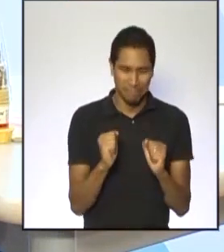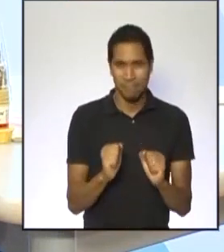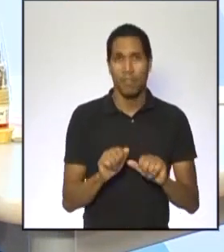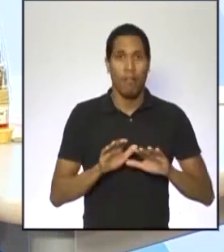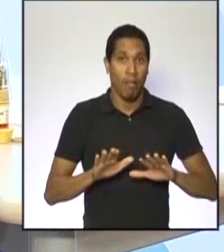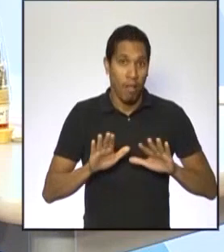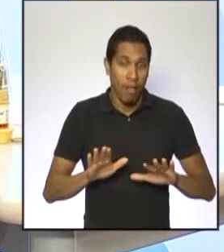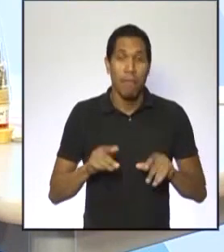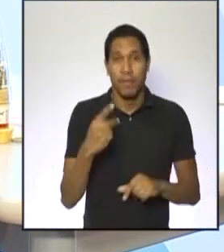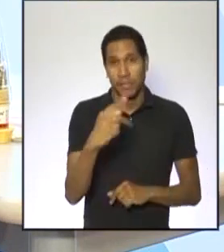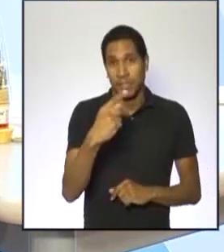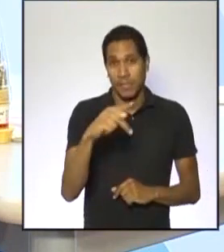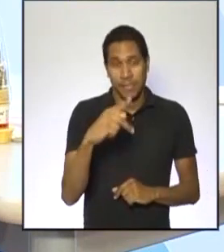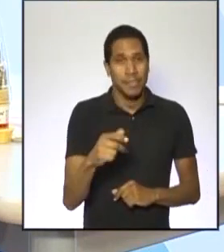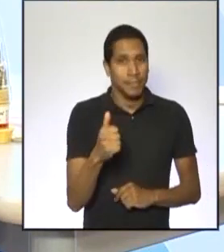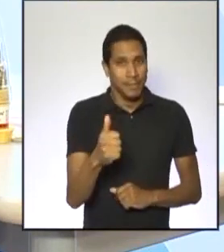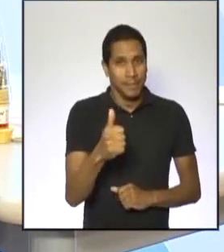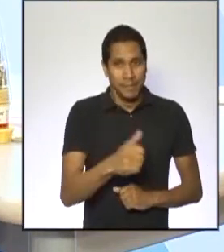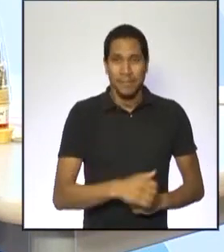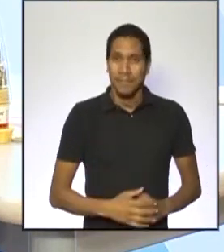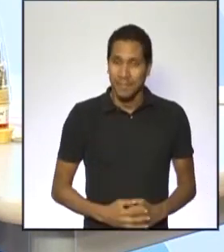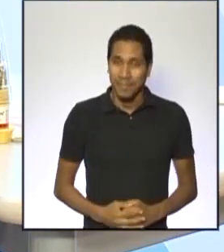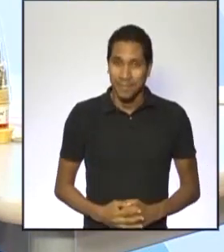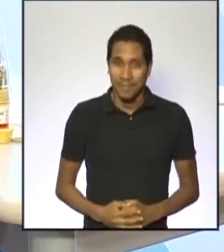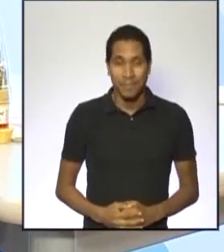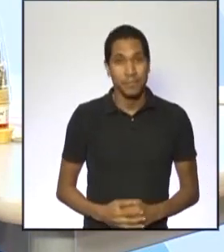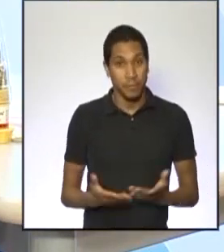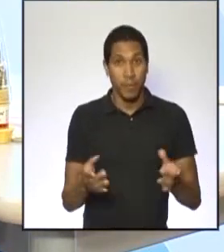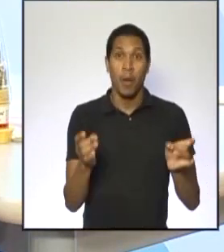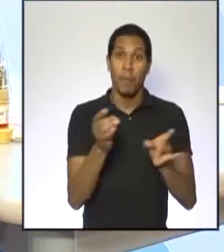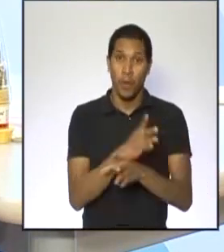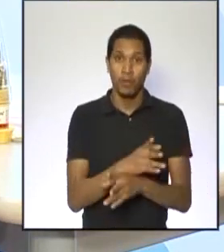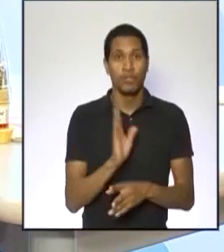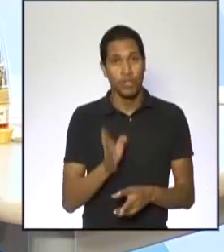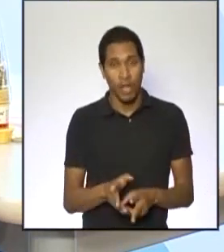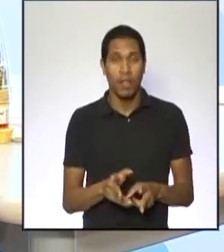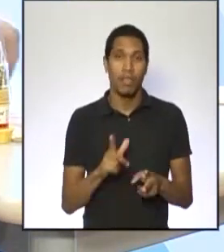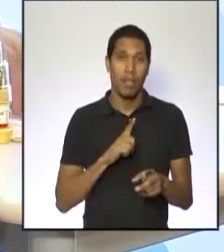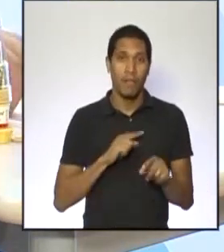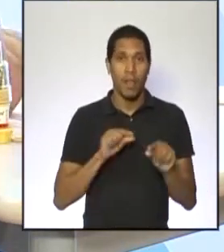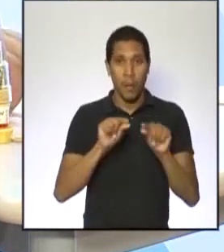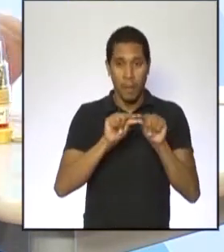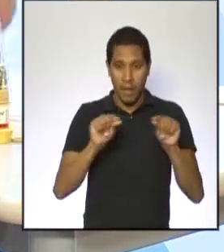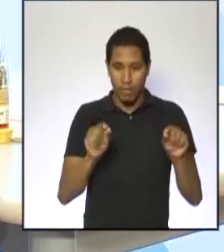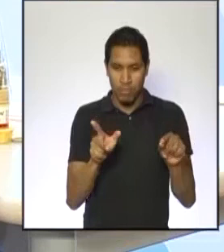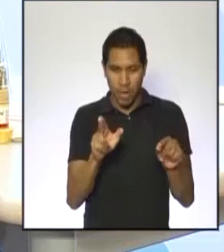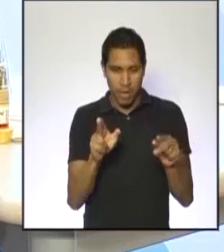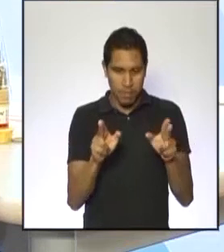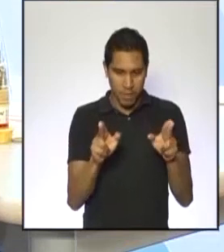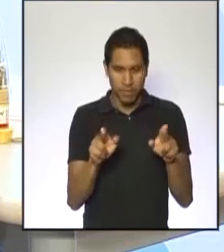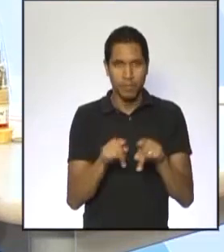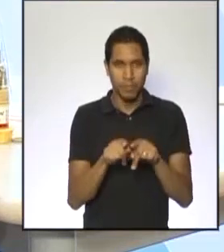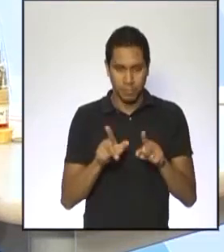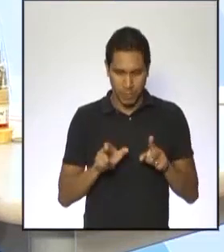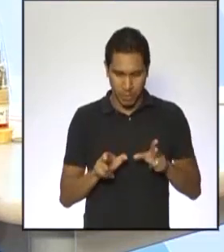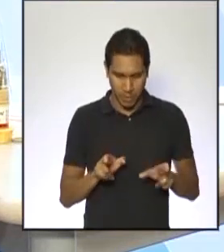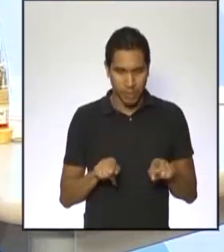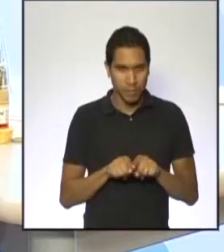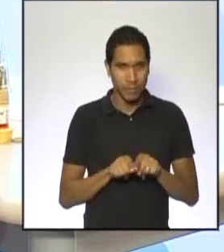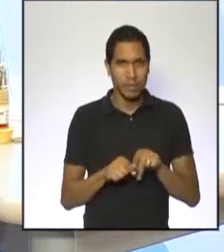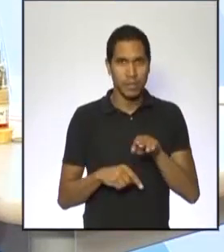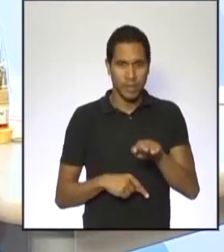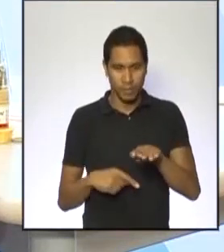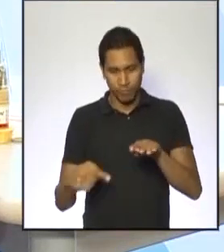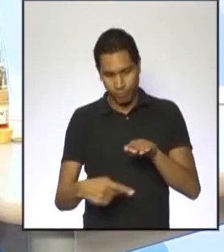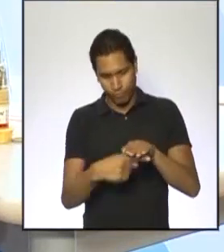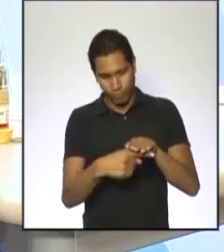calma, decorar. Olha aí, cortei os meus 2 palitos, eles já estão prontos aqui. Chegou um outro momento que eu também